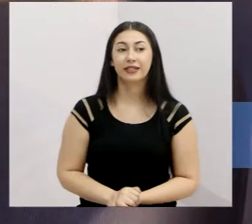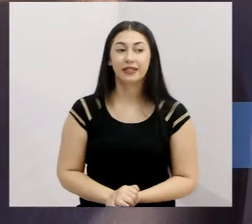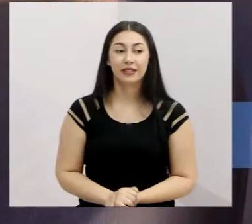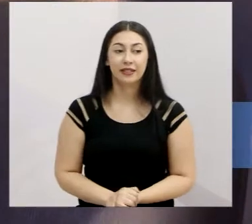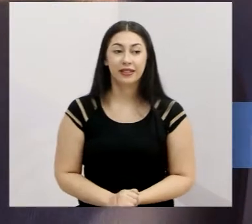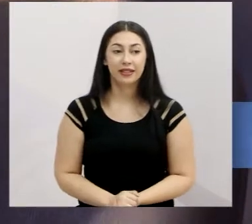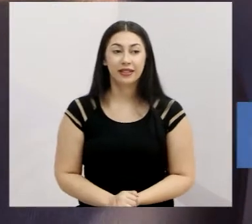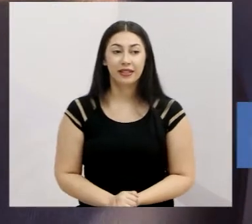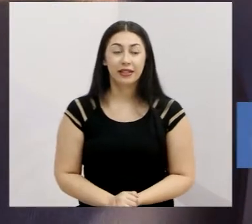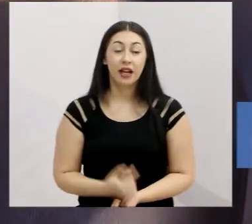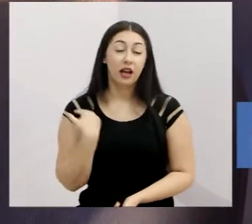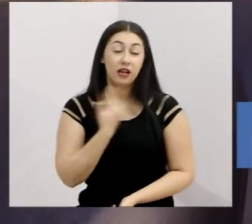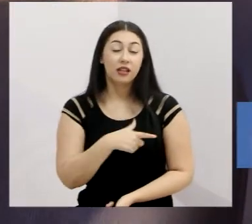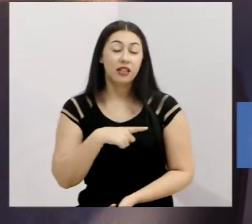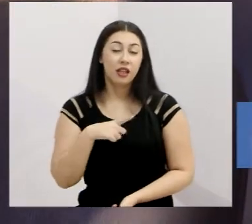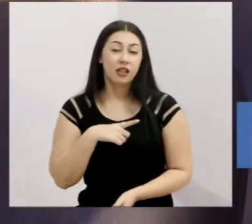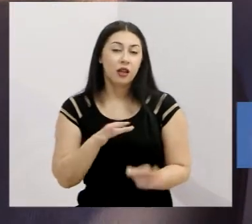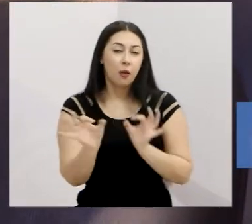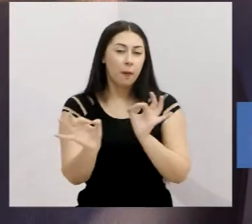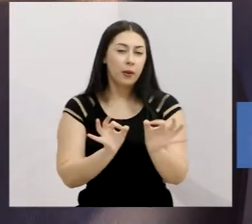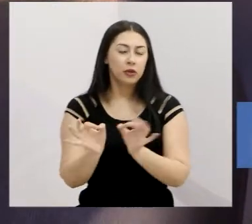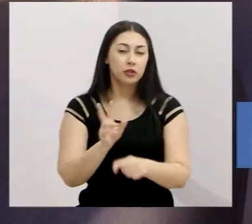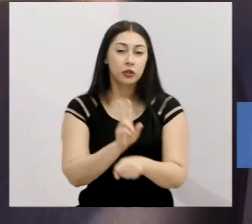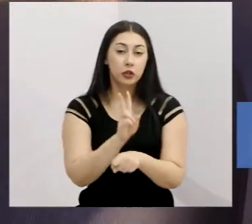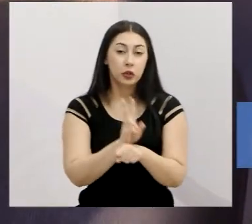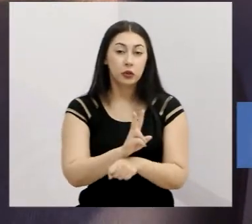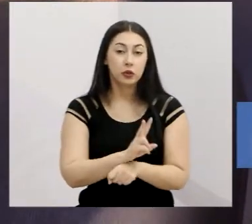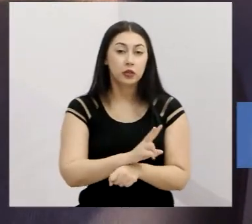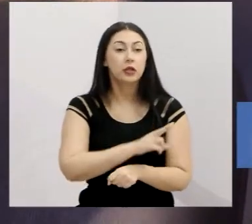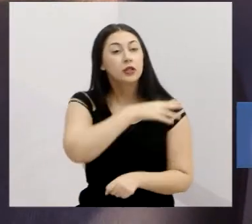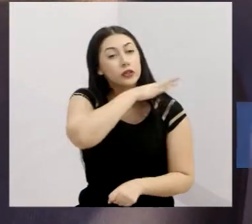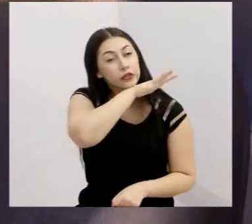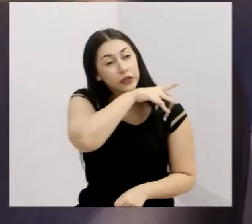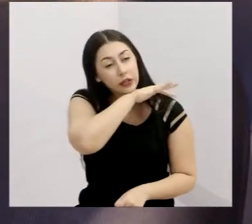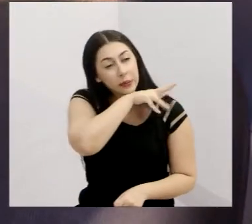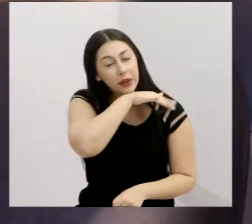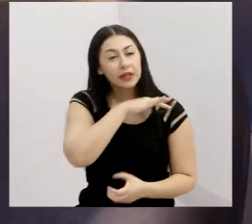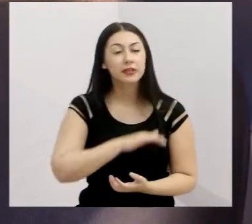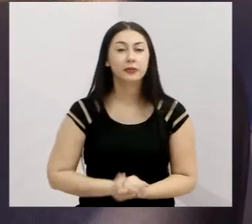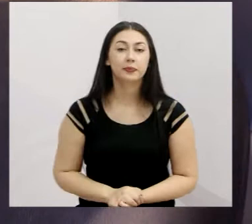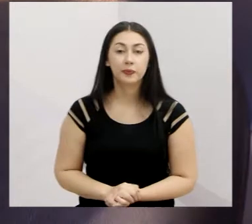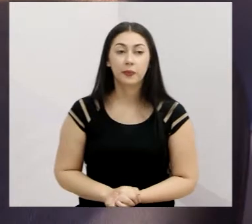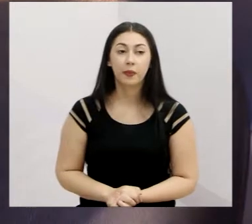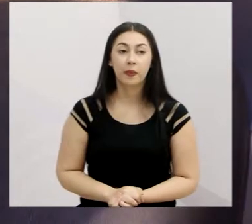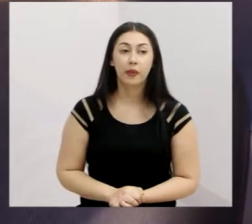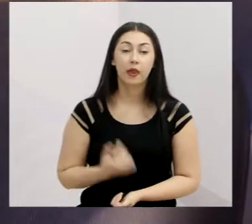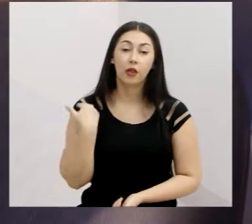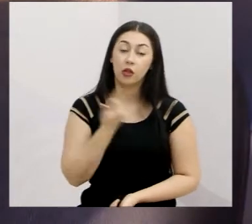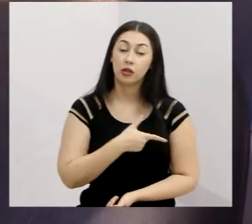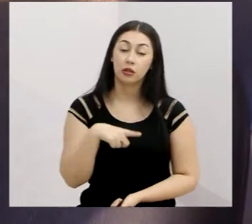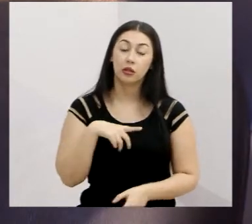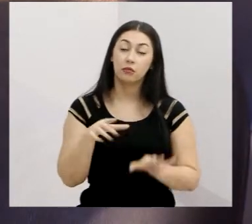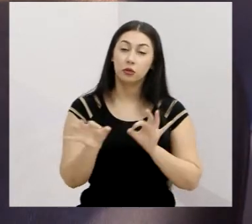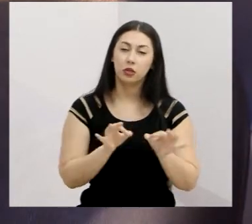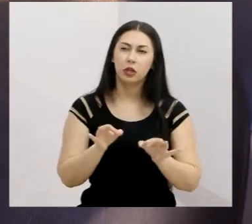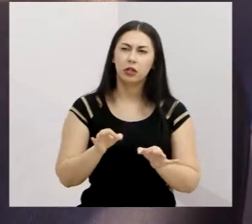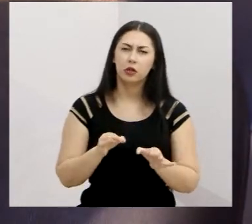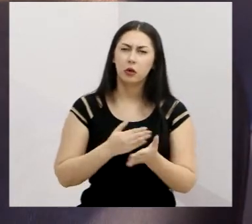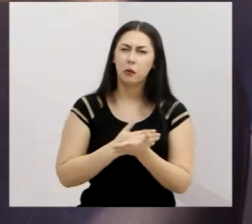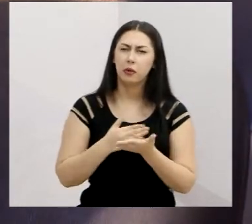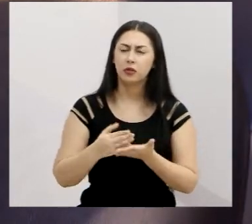a gente tem um projeto que cuidamos de animais especiais nós temos esse projeto desde